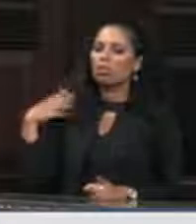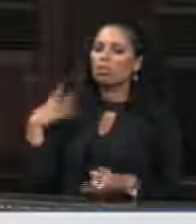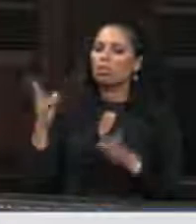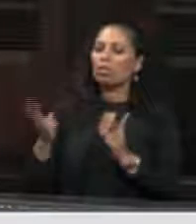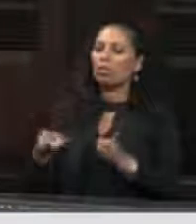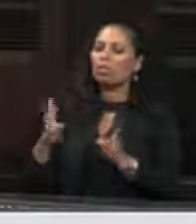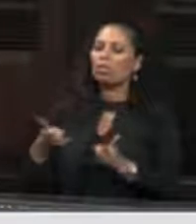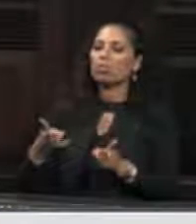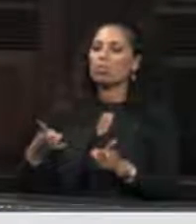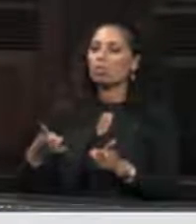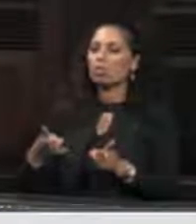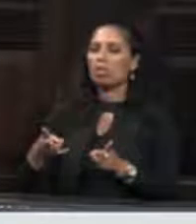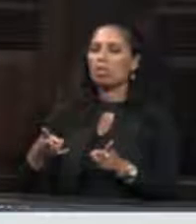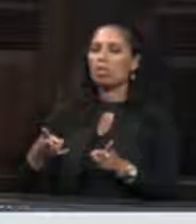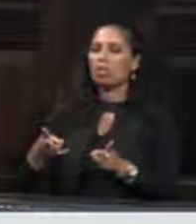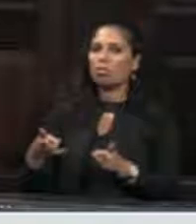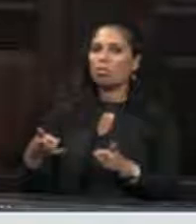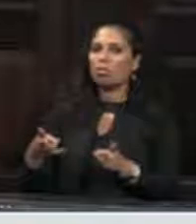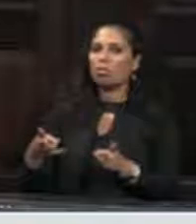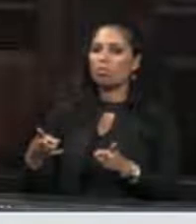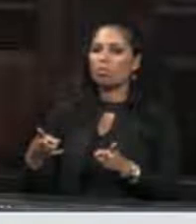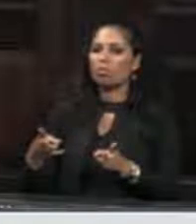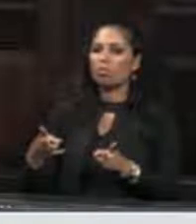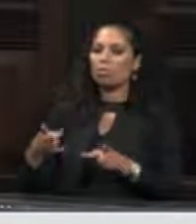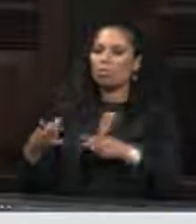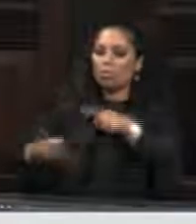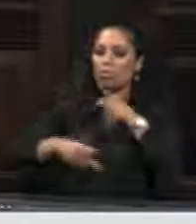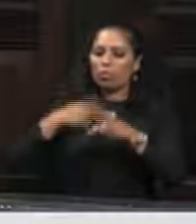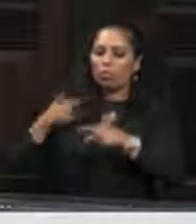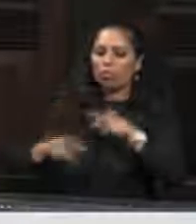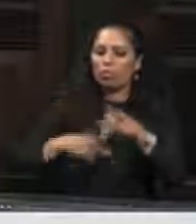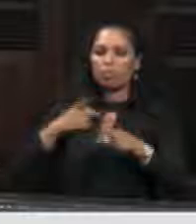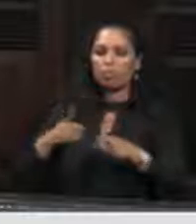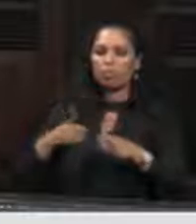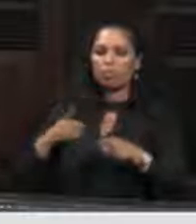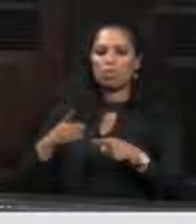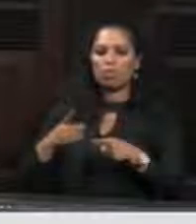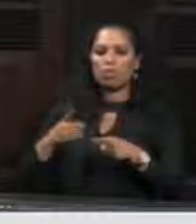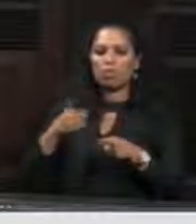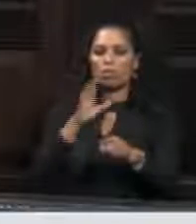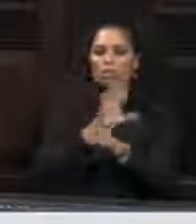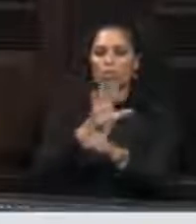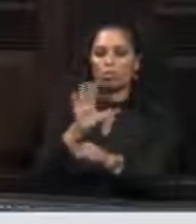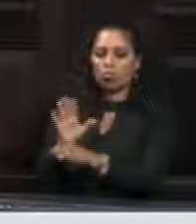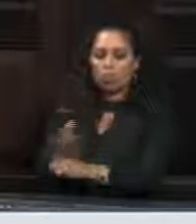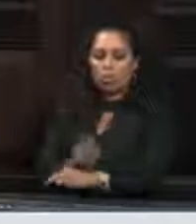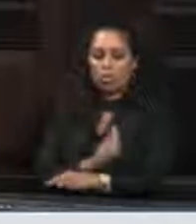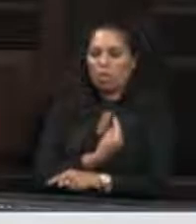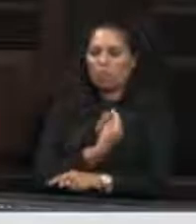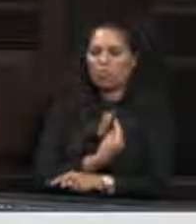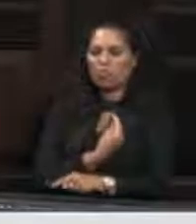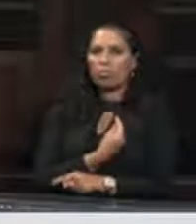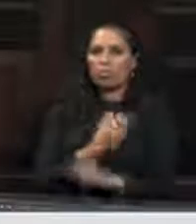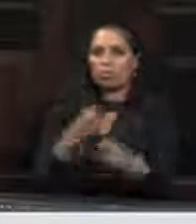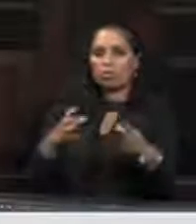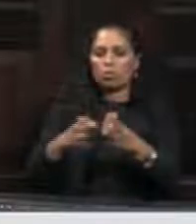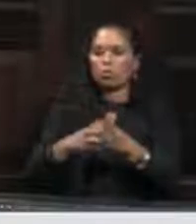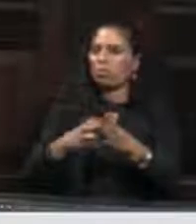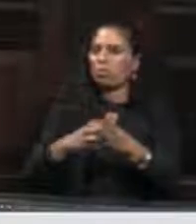defenderei de todas as formas possíveis a melhoria da condição de vida do